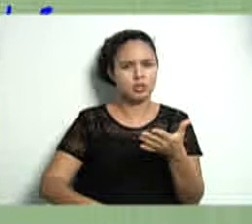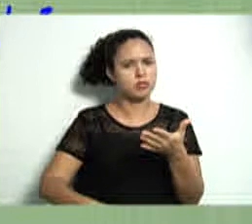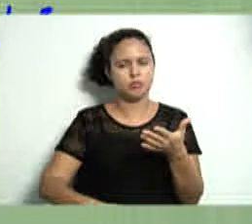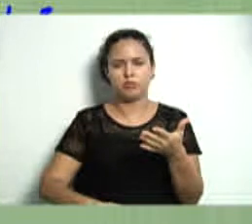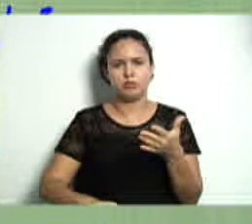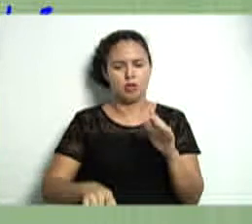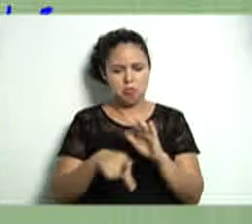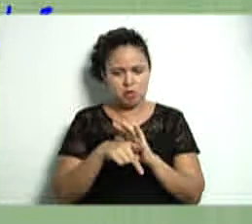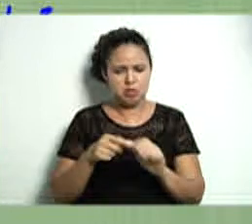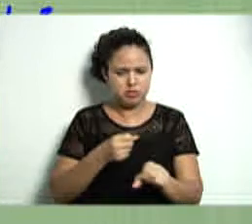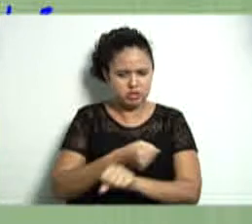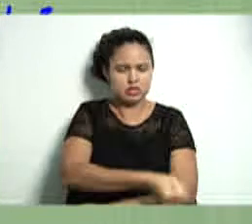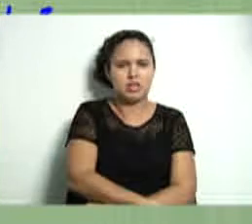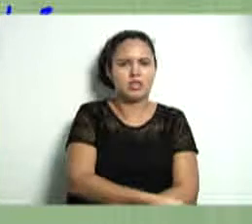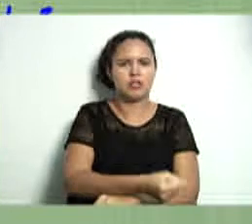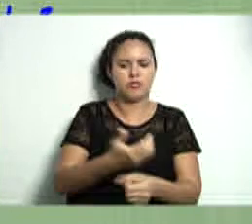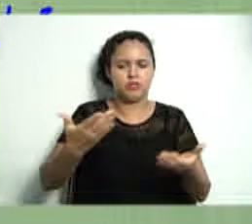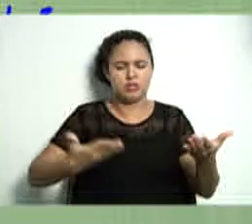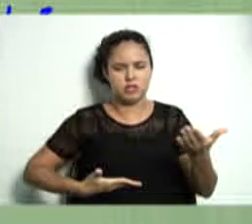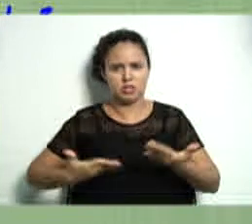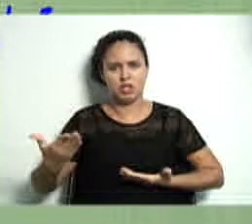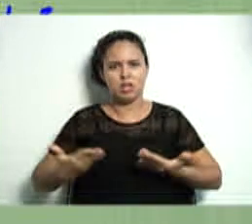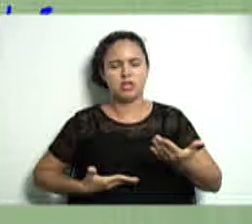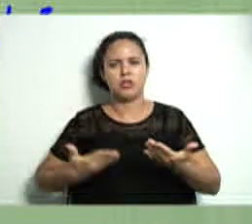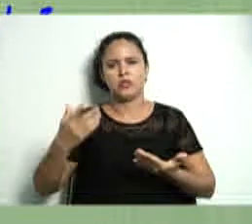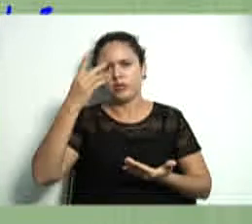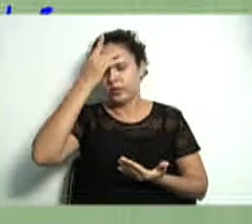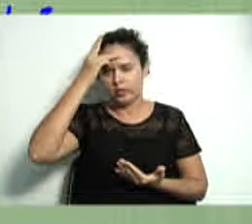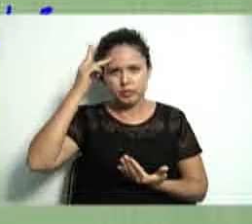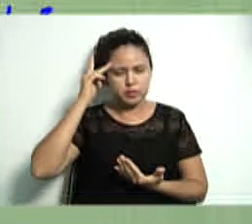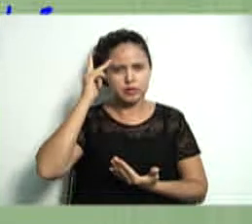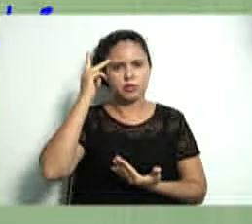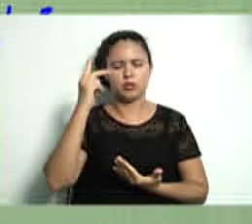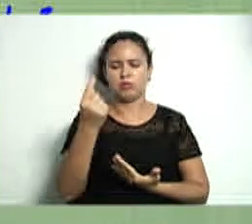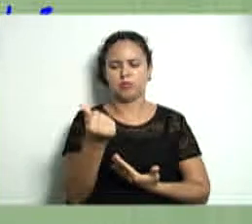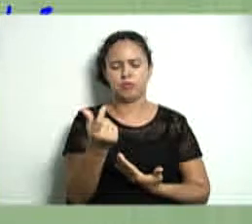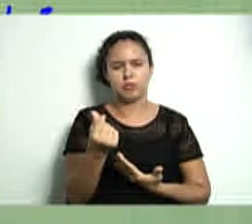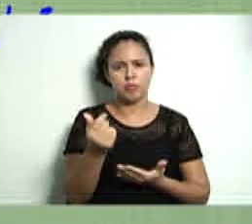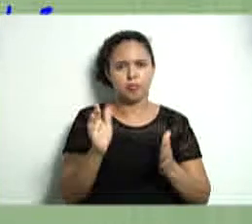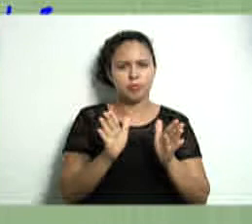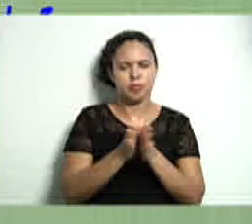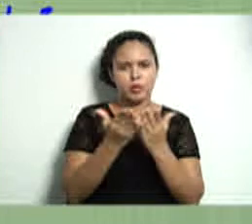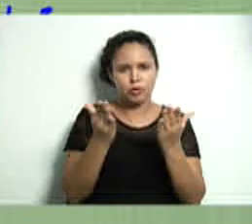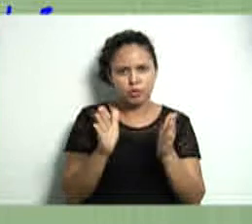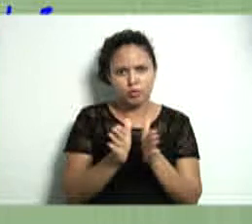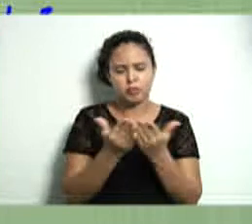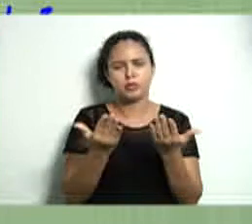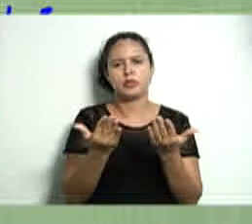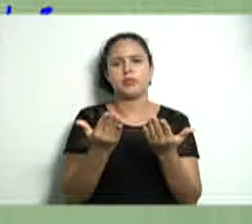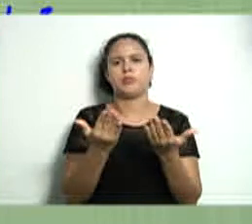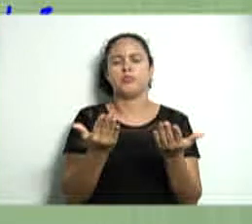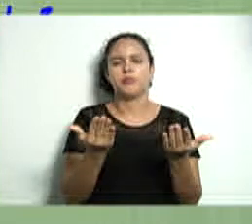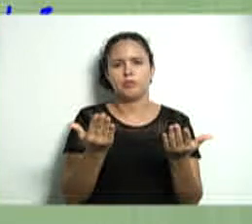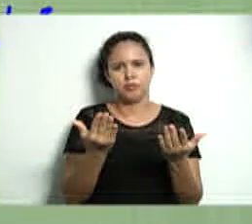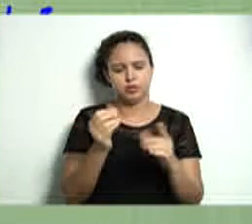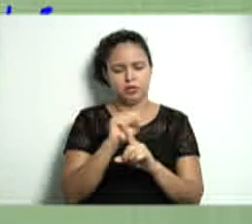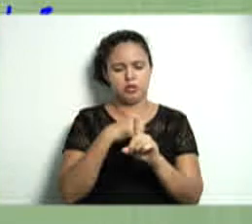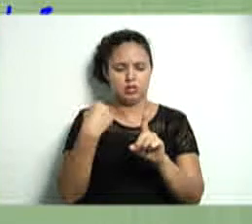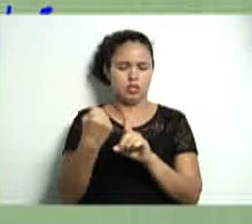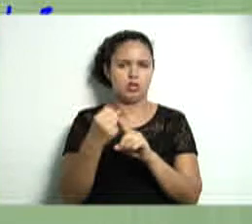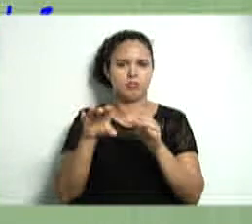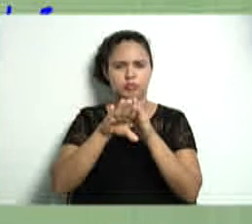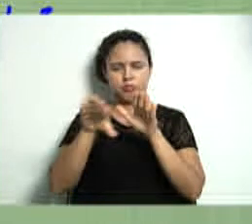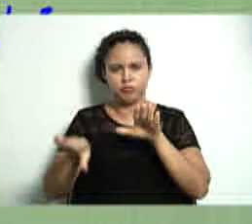destinada aos servos, destinada àquelas pessoas que tinham pouco ou nenhum prestígio social, porque o trabalho